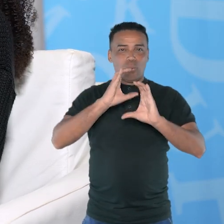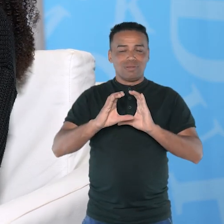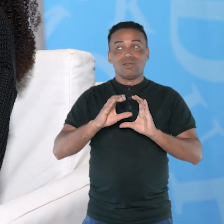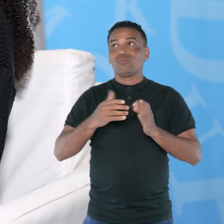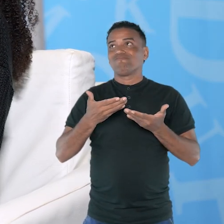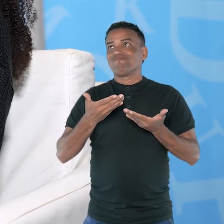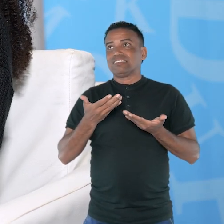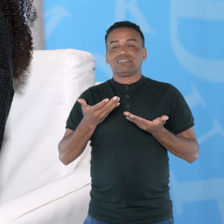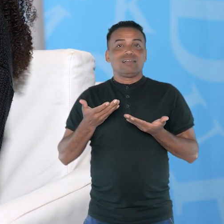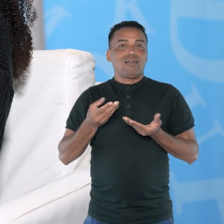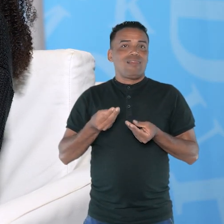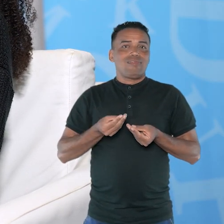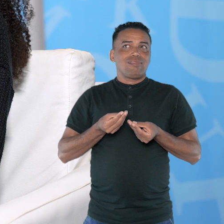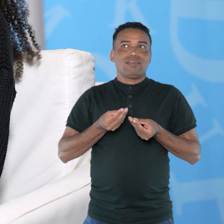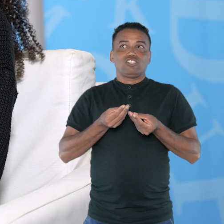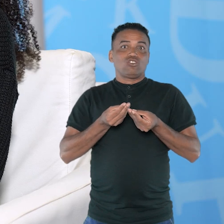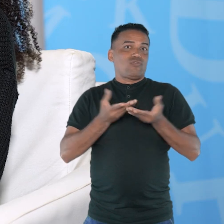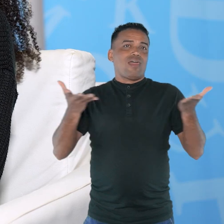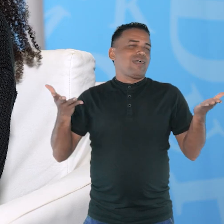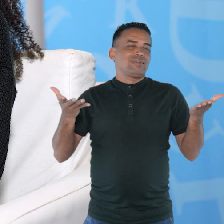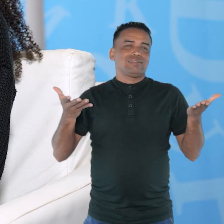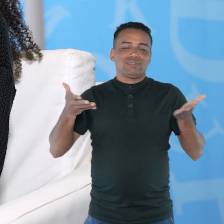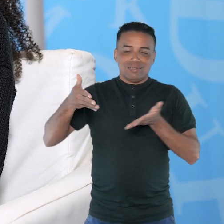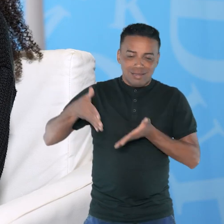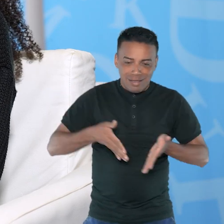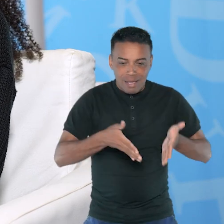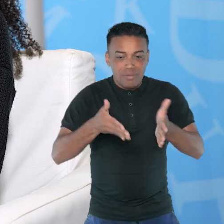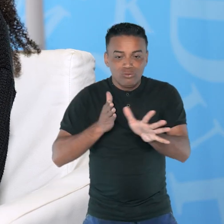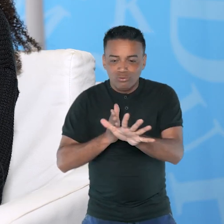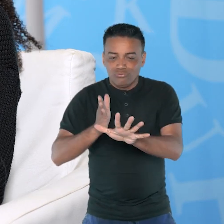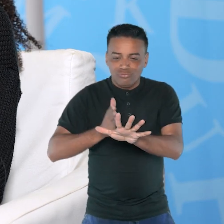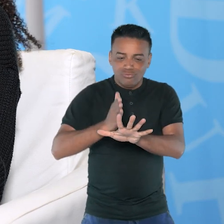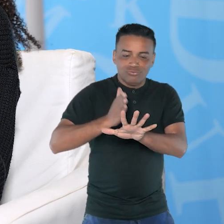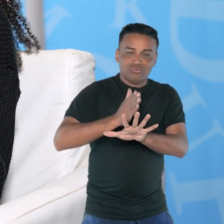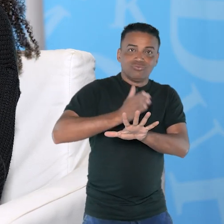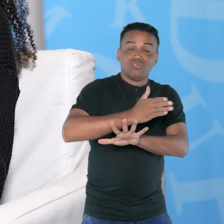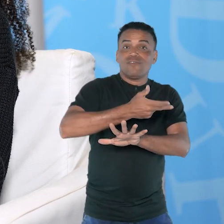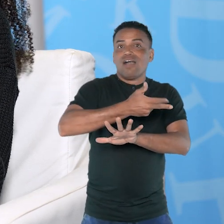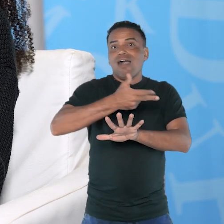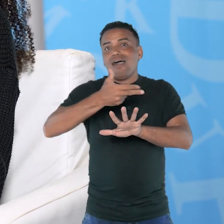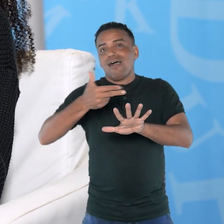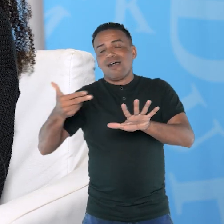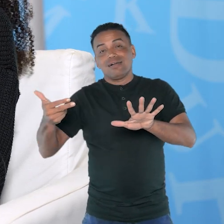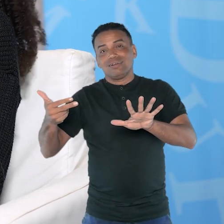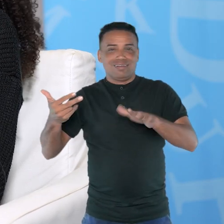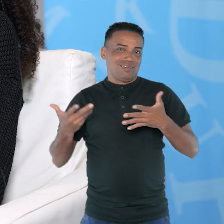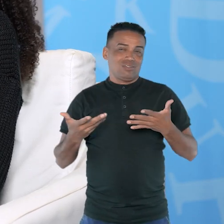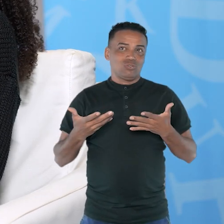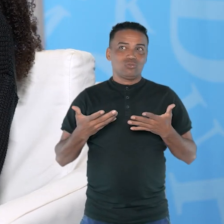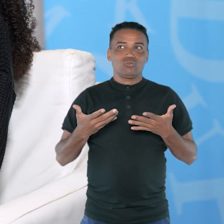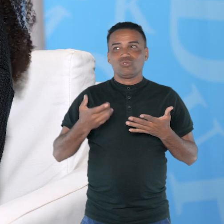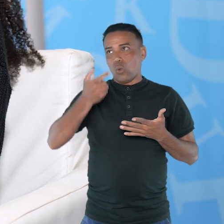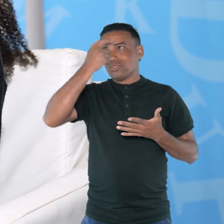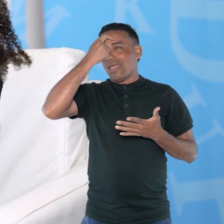leva você para outros caminhos, não só físicos, mas também de